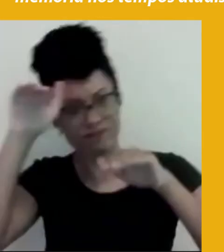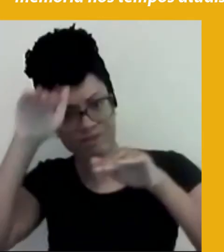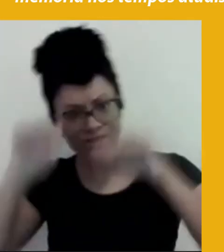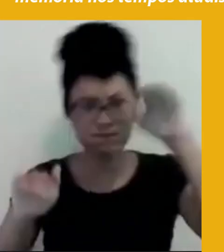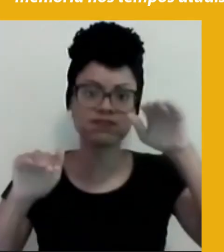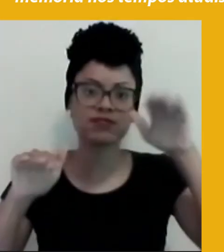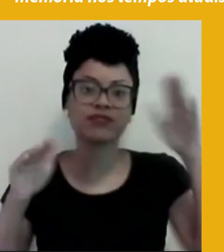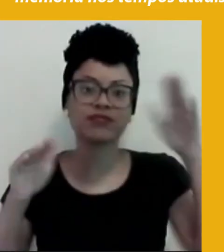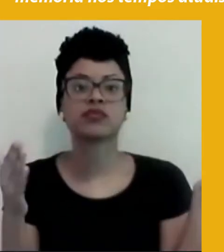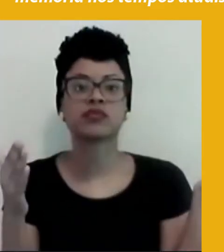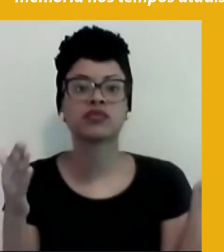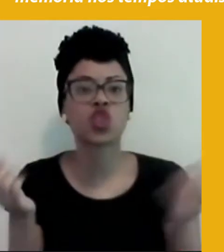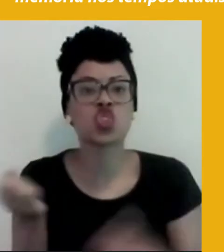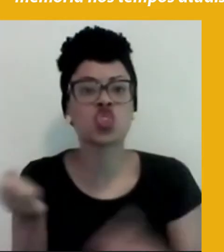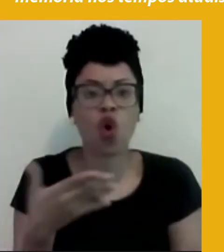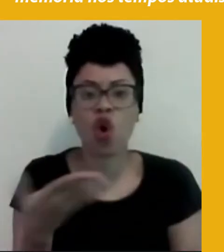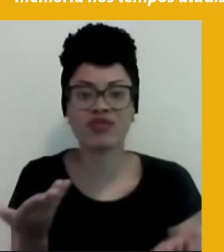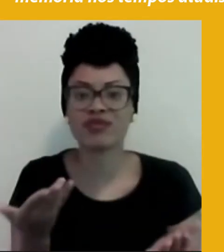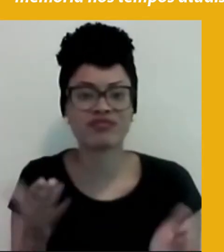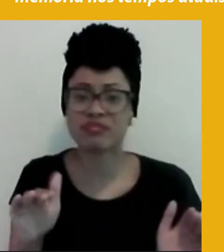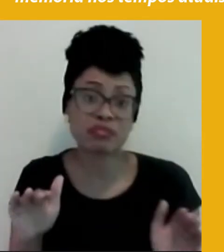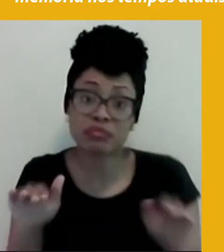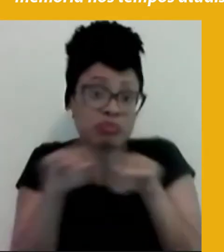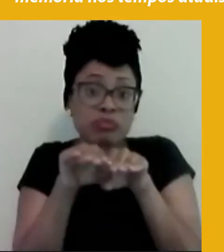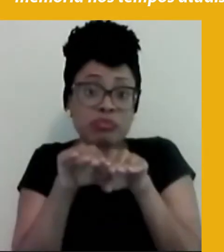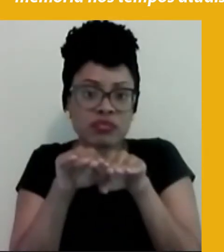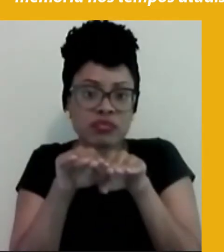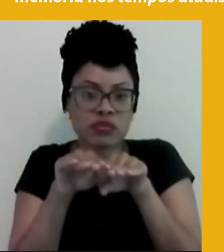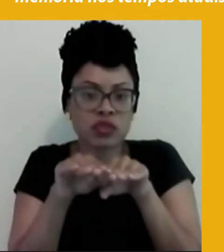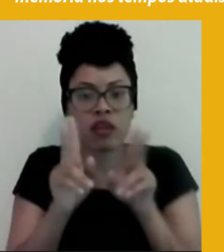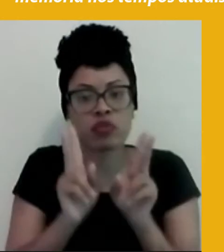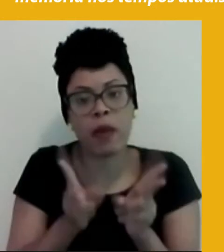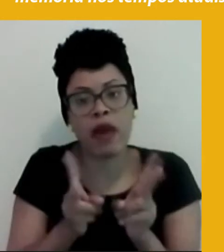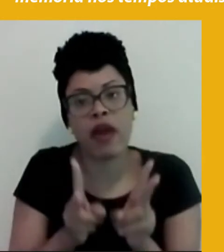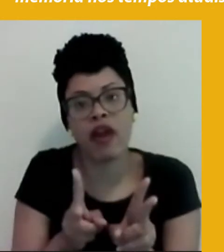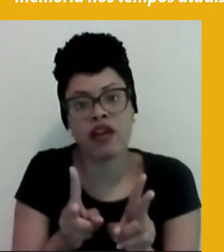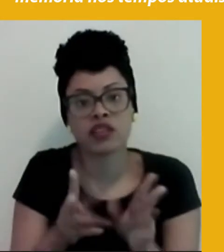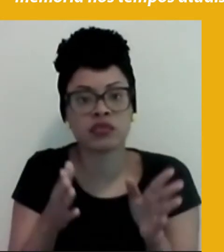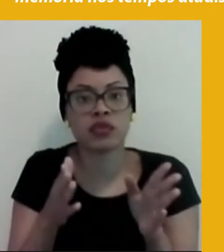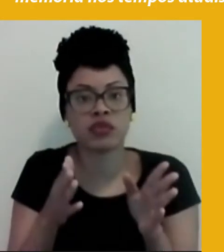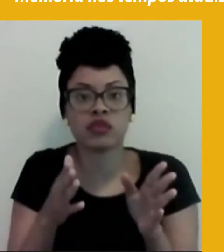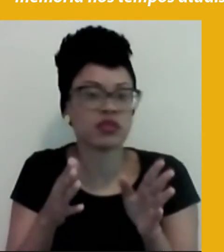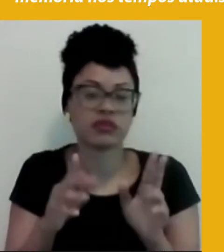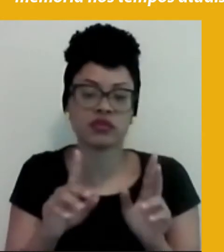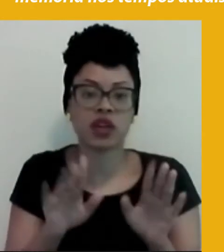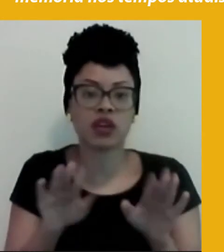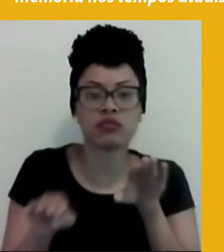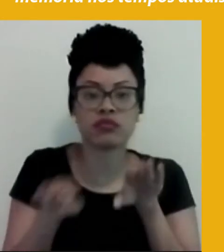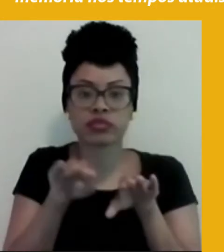não mais a mesmice, muitas vezes traduzida pela fala do volta ao normal.